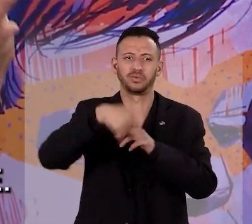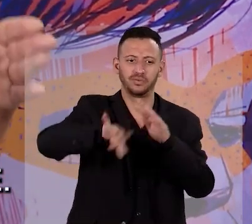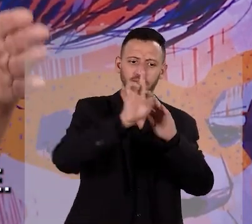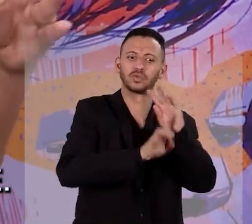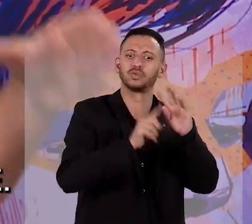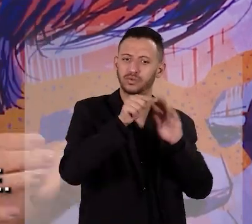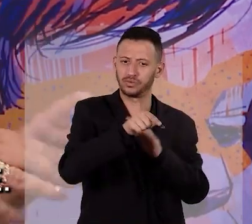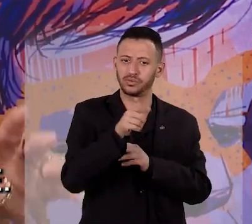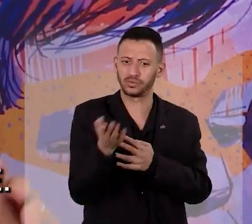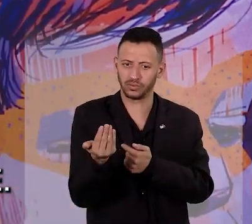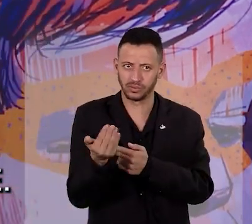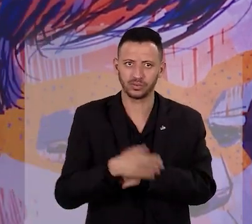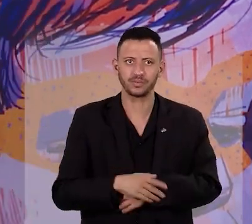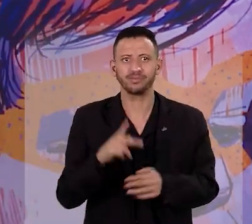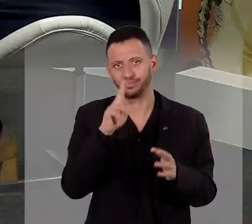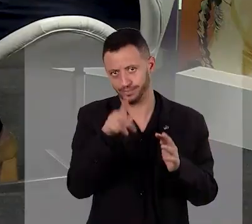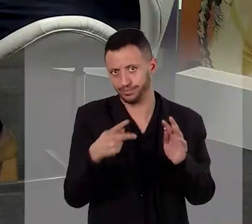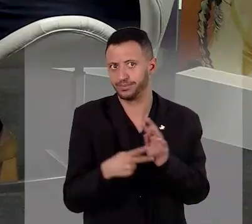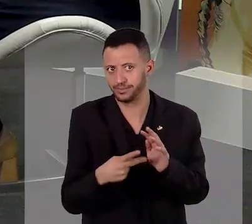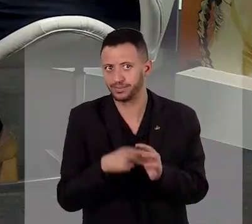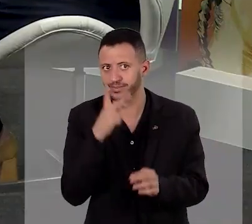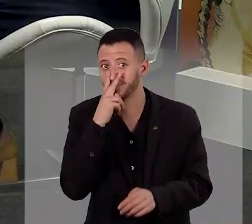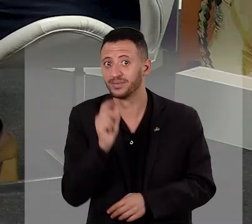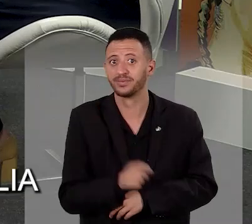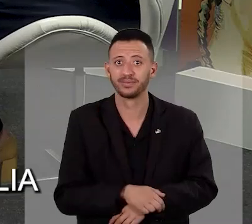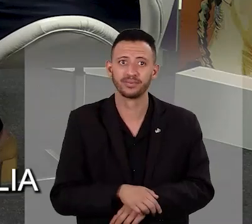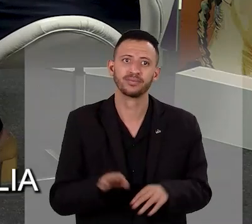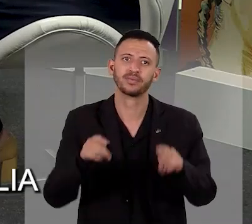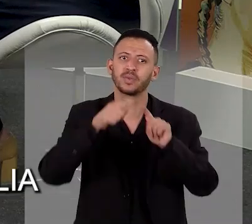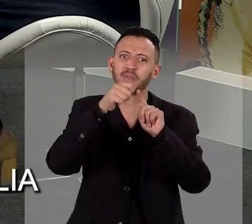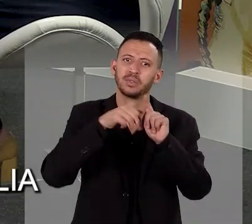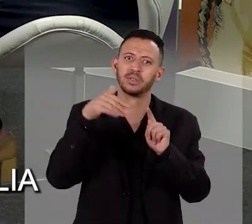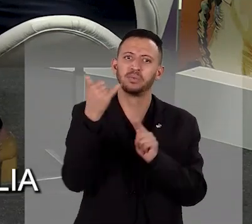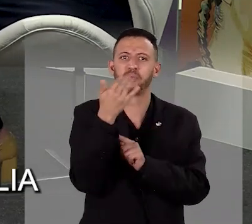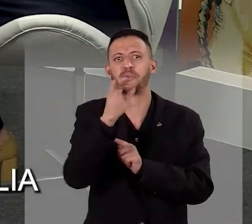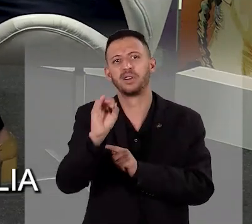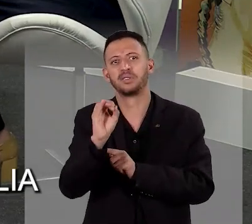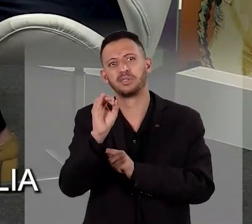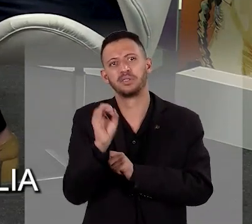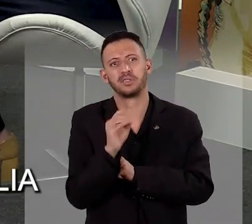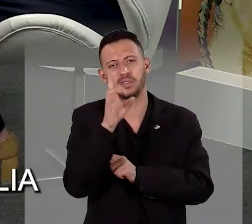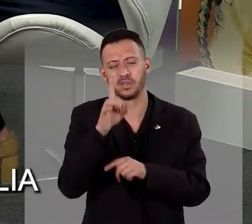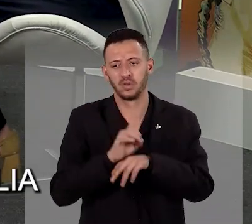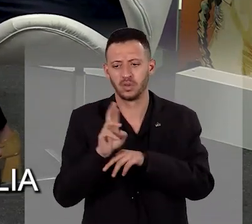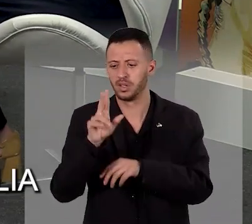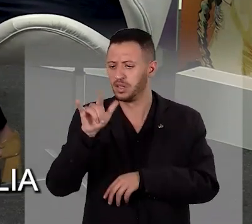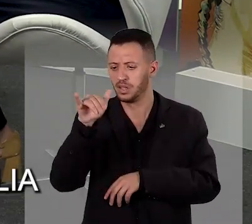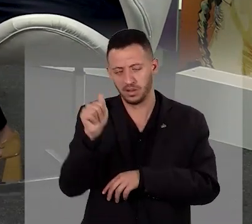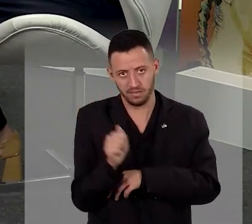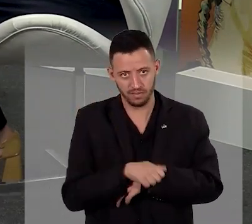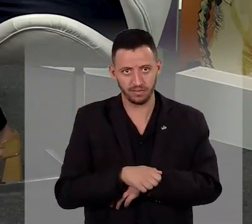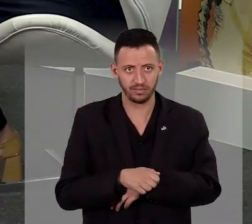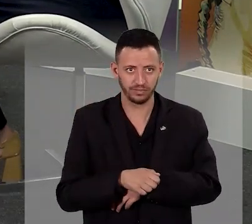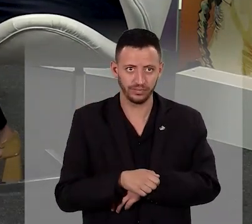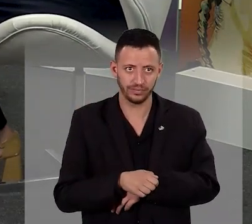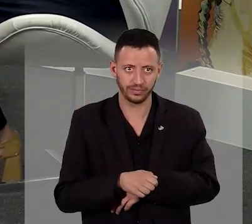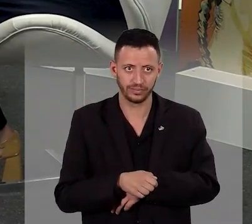que ele saiba dos direitos dele, né? É verdade. Eu acho que o mês de maio é um mês simbólico, como disse a doutora